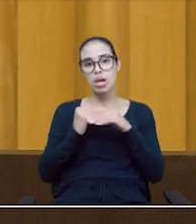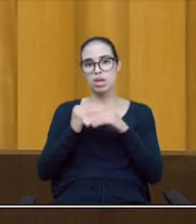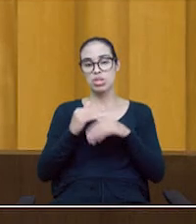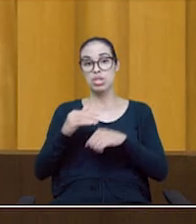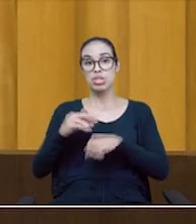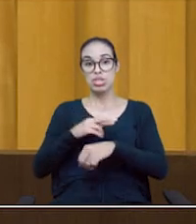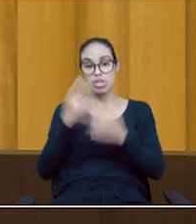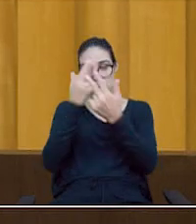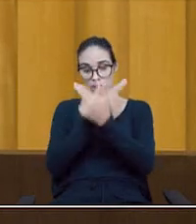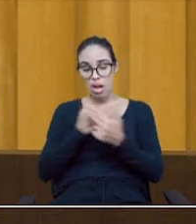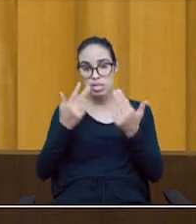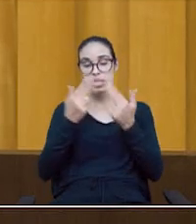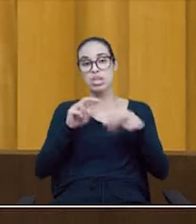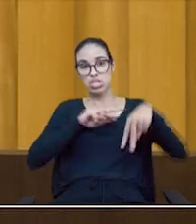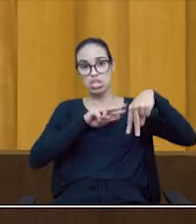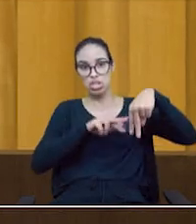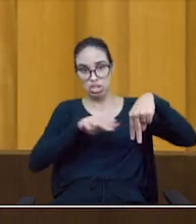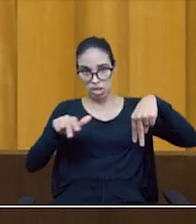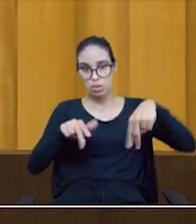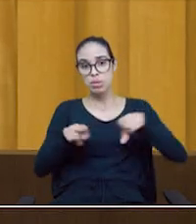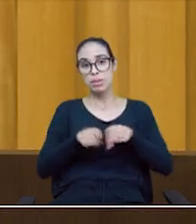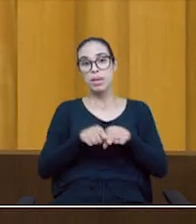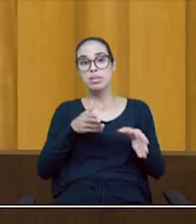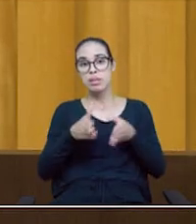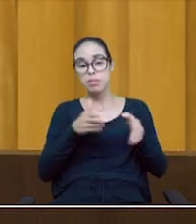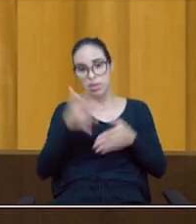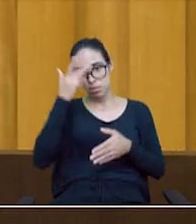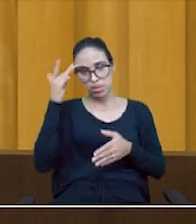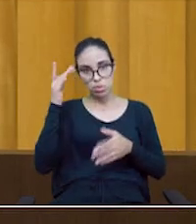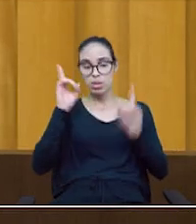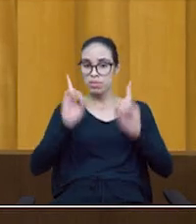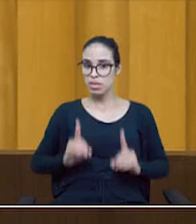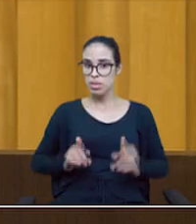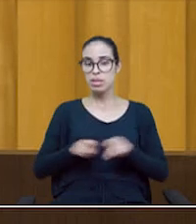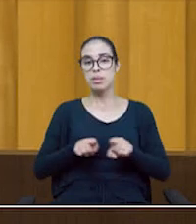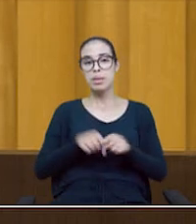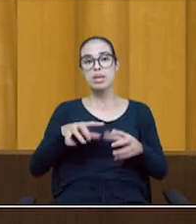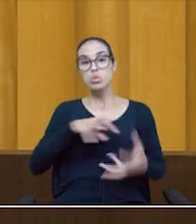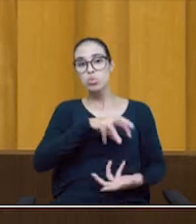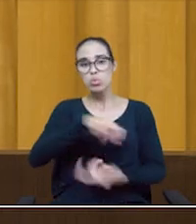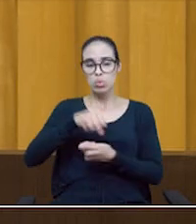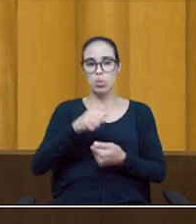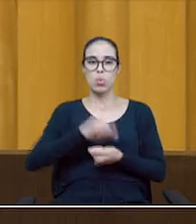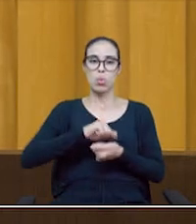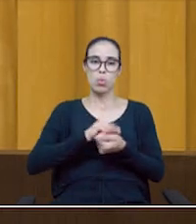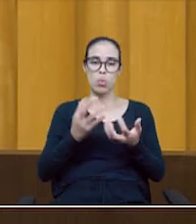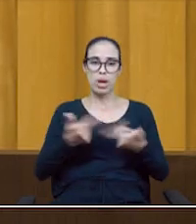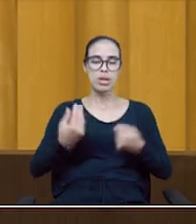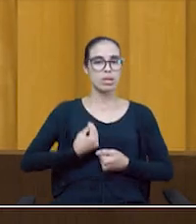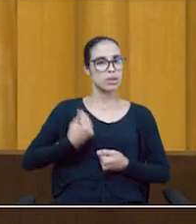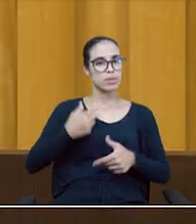acessibilidade para pessoas com deficiência, sustentabilidade e qualidade de vida no trabalho, em consonância